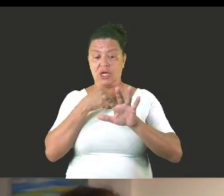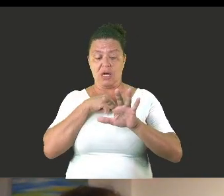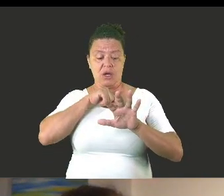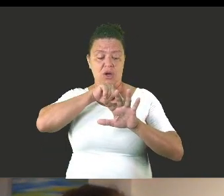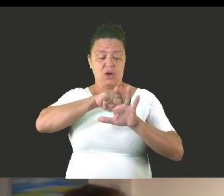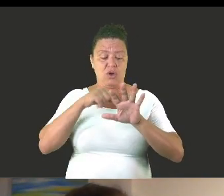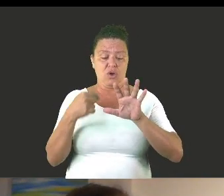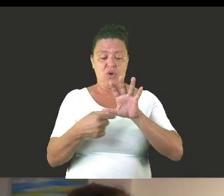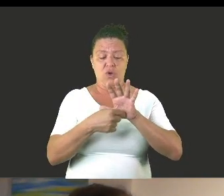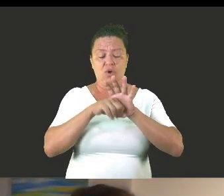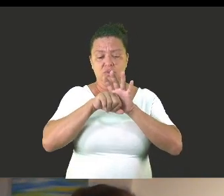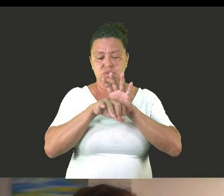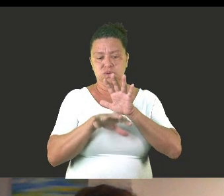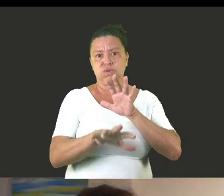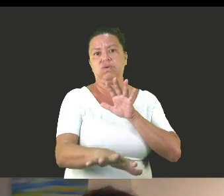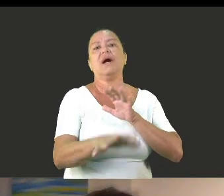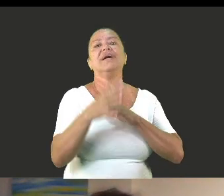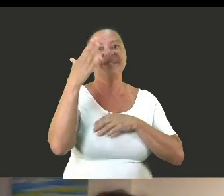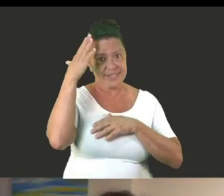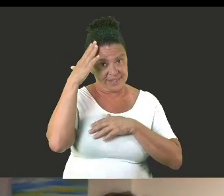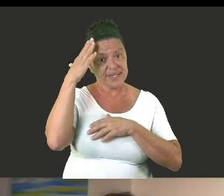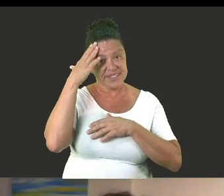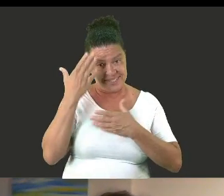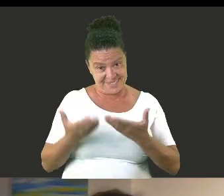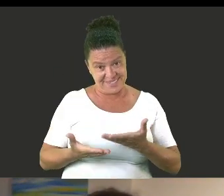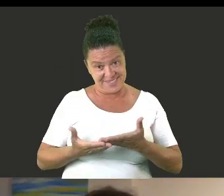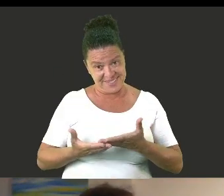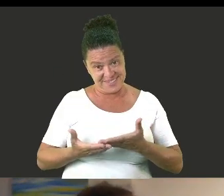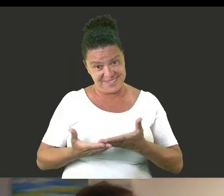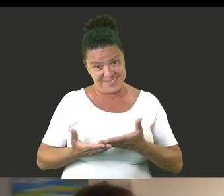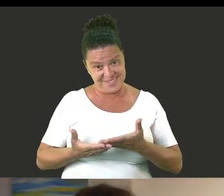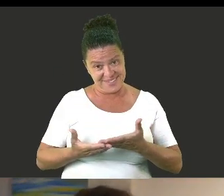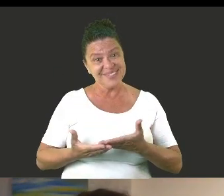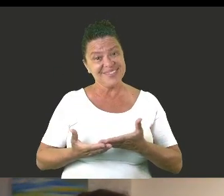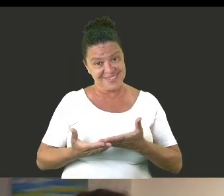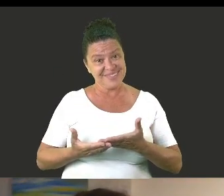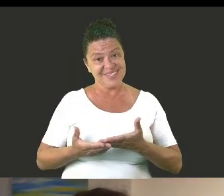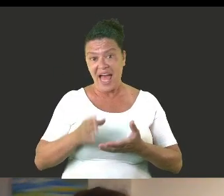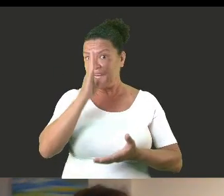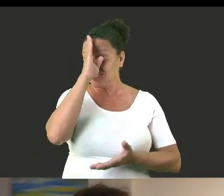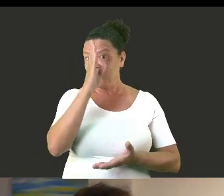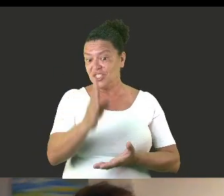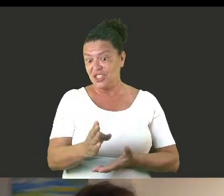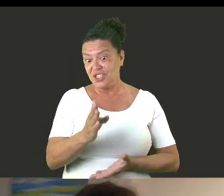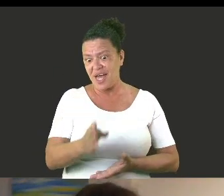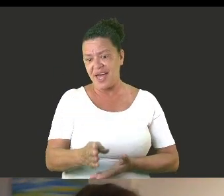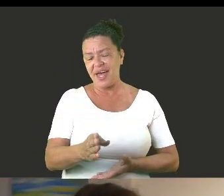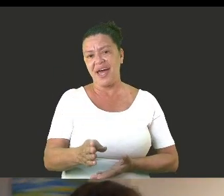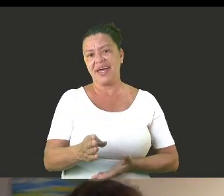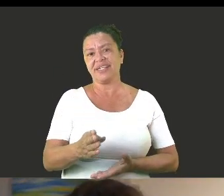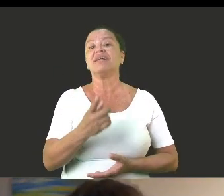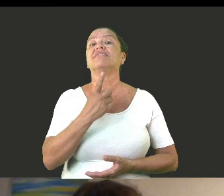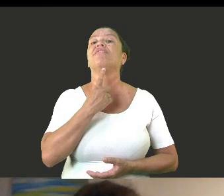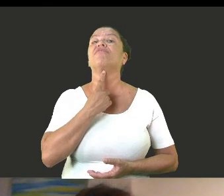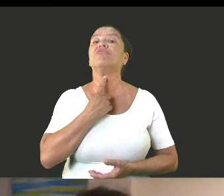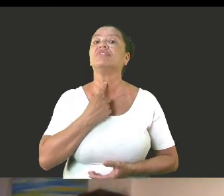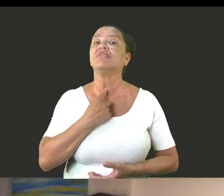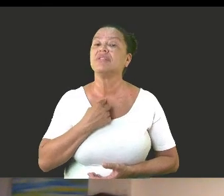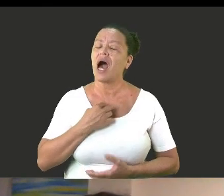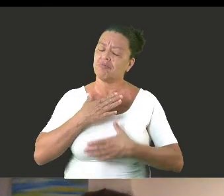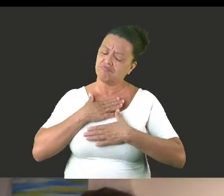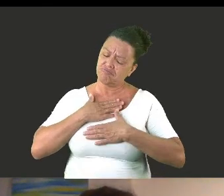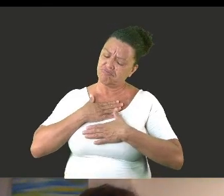dessa energia, desses fluidos, e essa transfusão ela é direcionada através da vontade